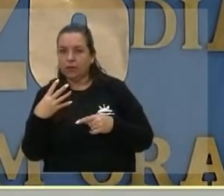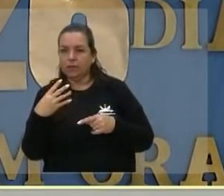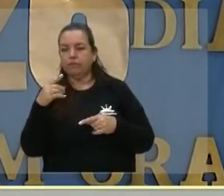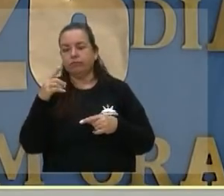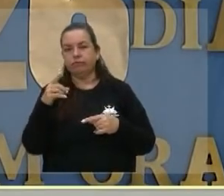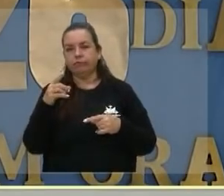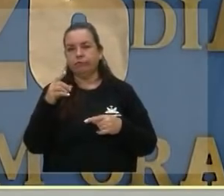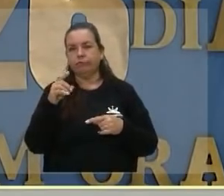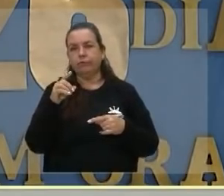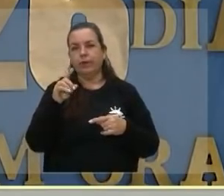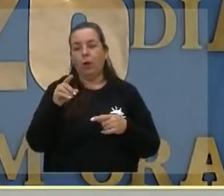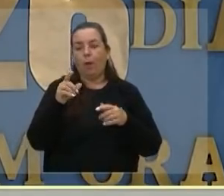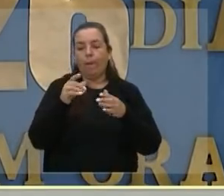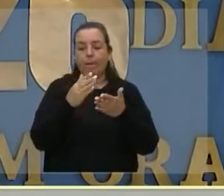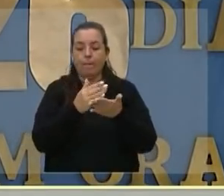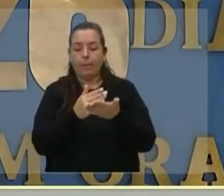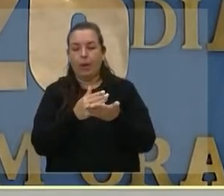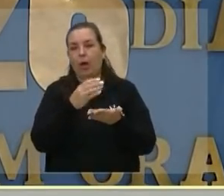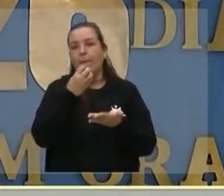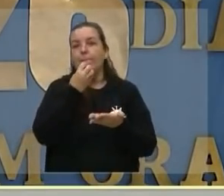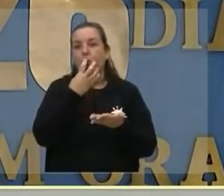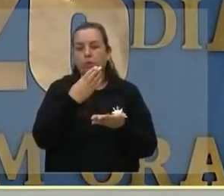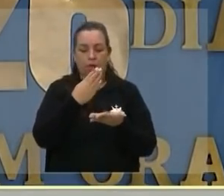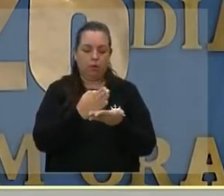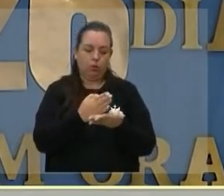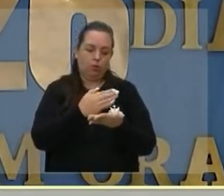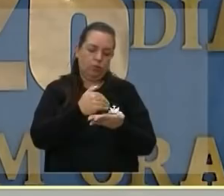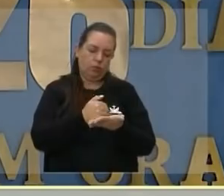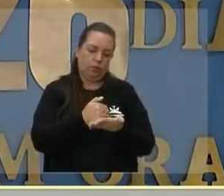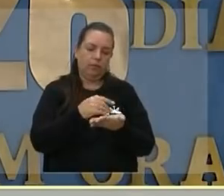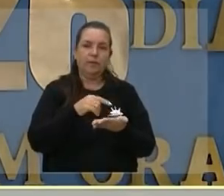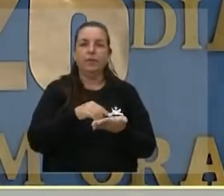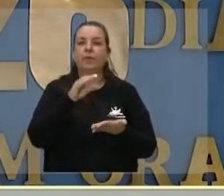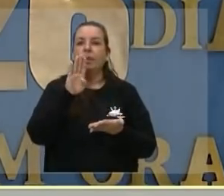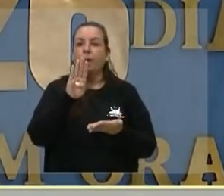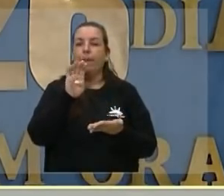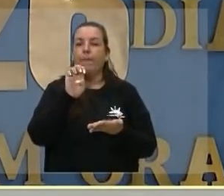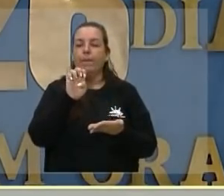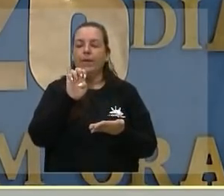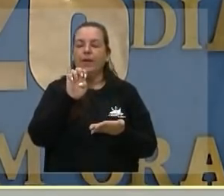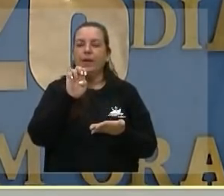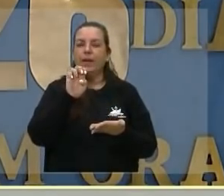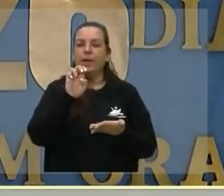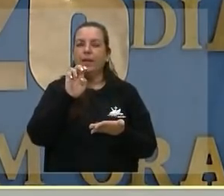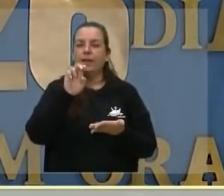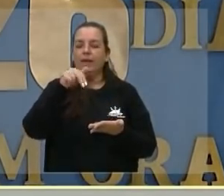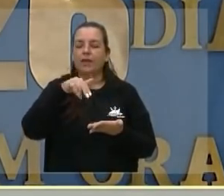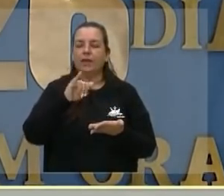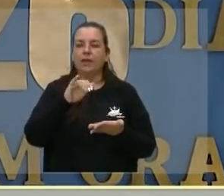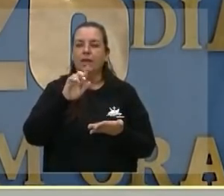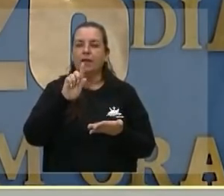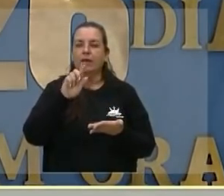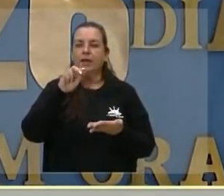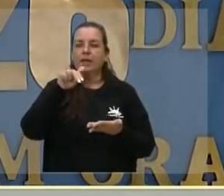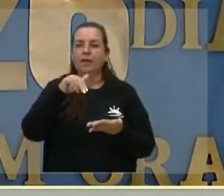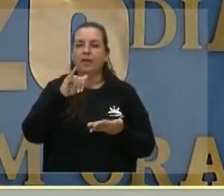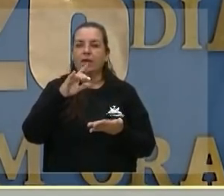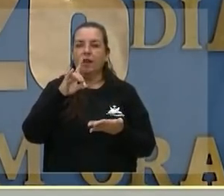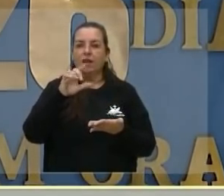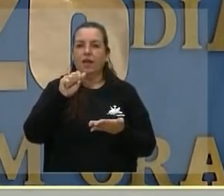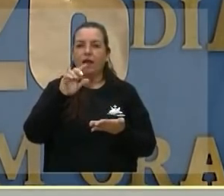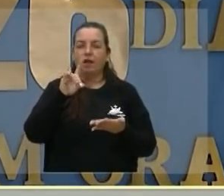parte da vontade a benignidade e disposição de ser